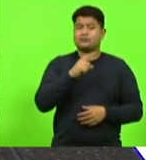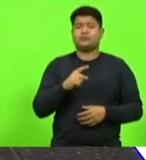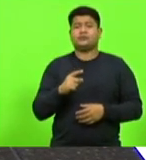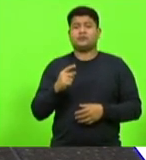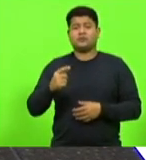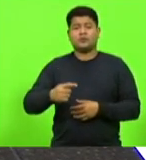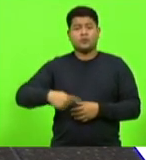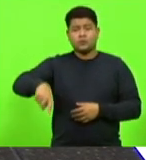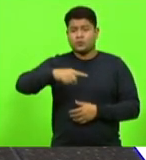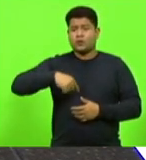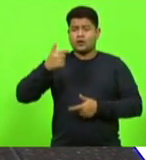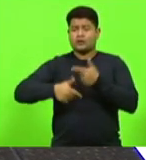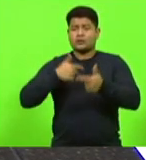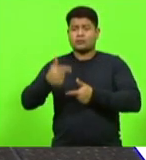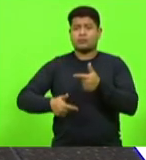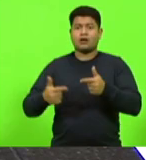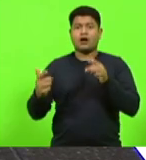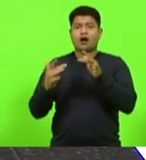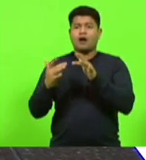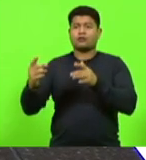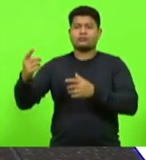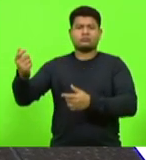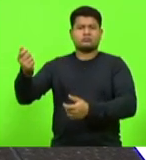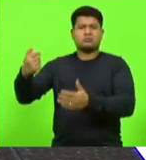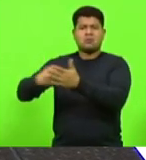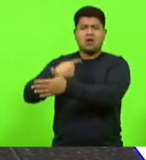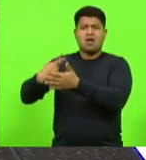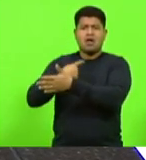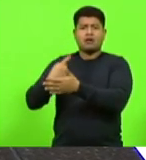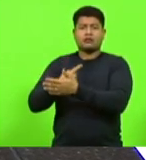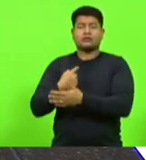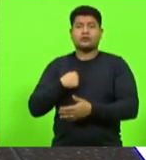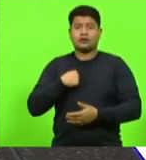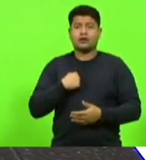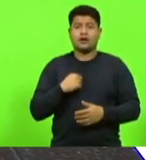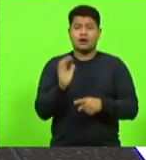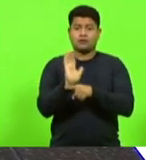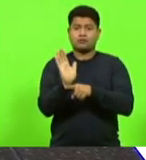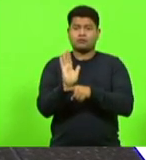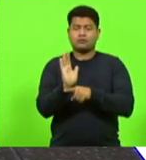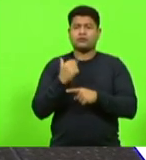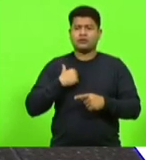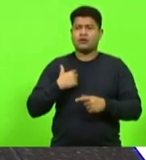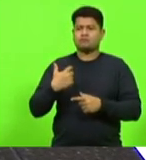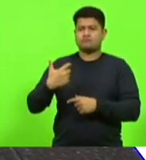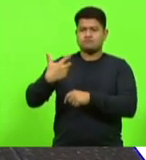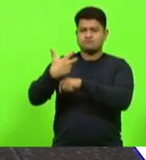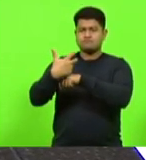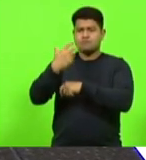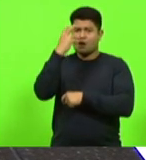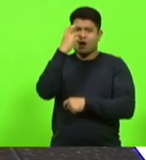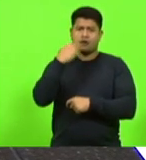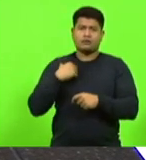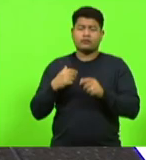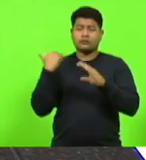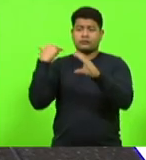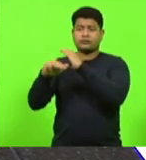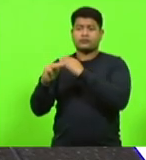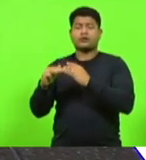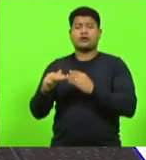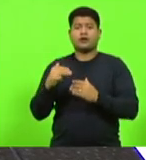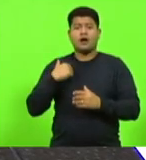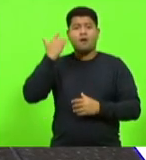trabalhar com essa situação. Quando foi entrado em contato comigo, fiz o vídeo, porque eu realmente acredito que nós temos que fazer a nossa parte, tá?